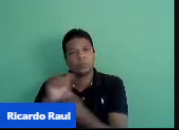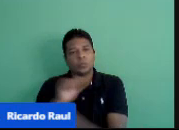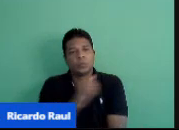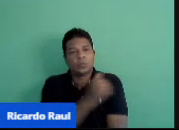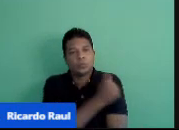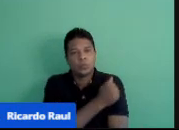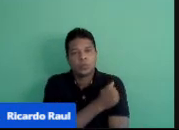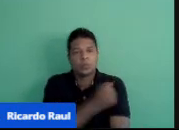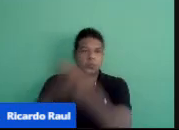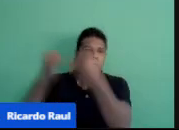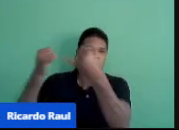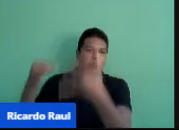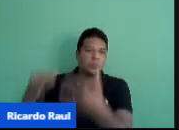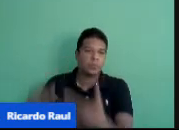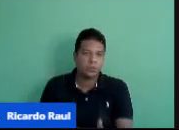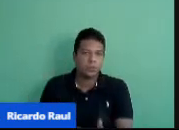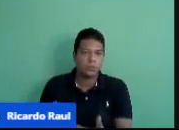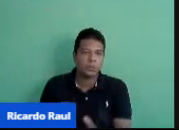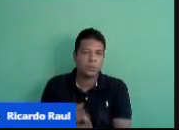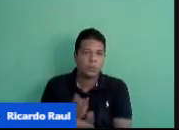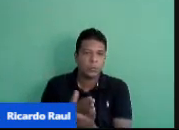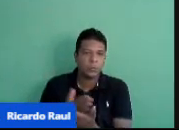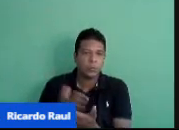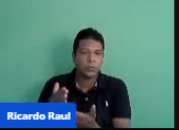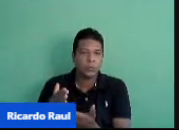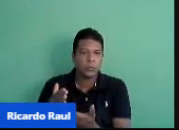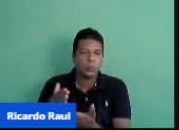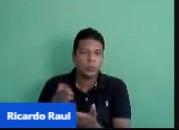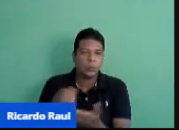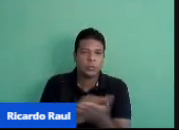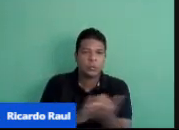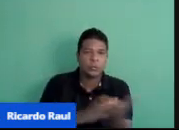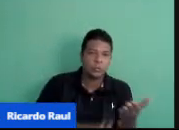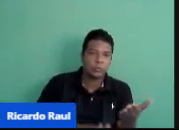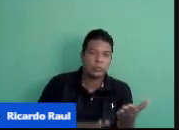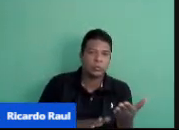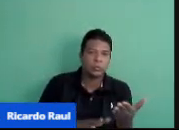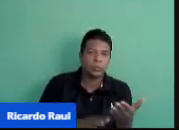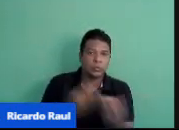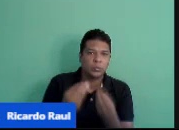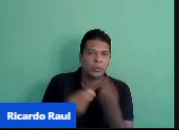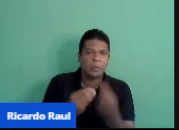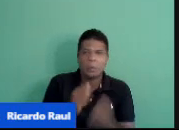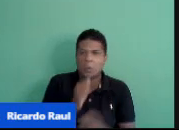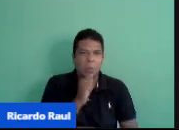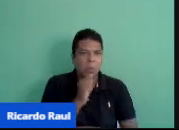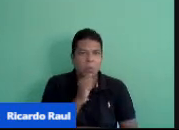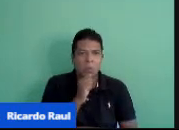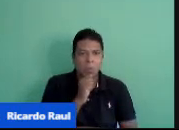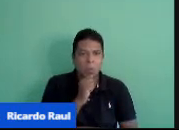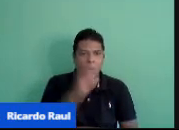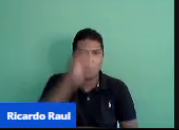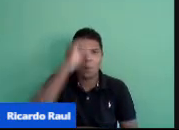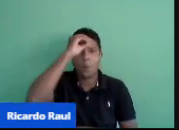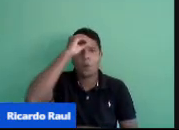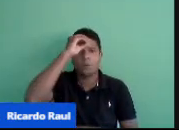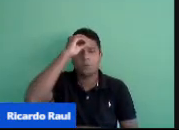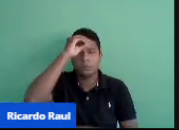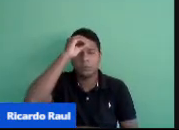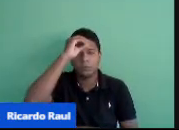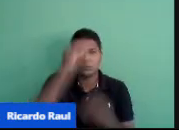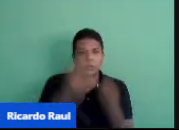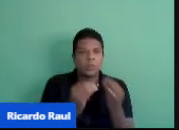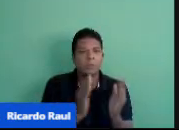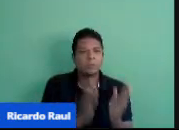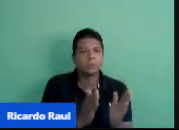aqueles exercícios, assim, lá no início ali, os alunos talvez ainda nem tinham noção ainda do que era uma sequência, até mesmo porque o